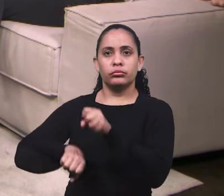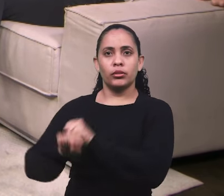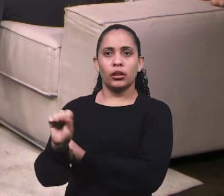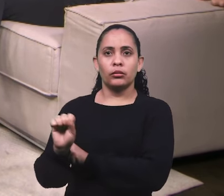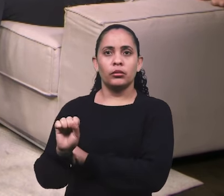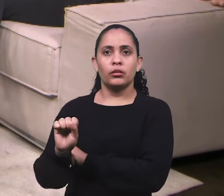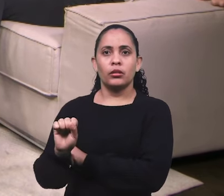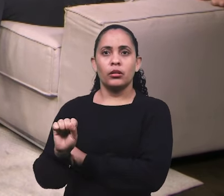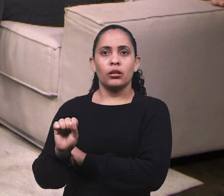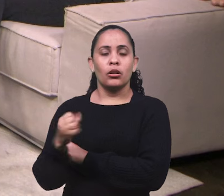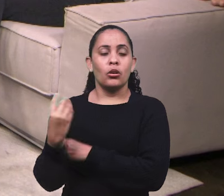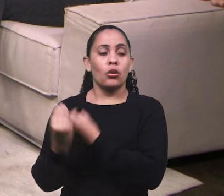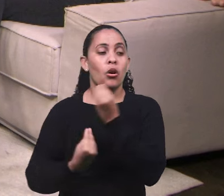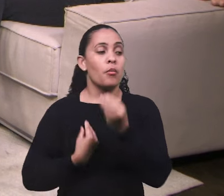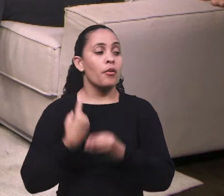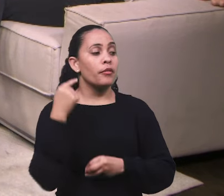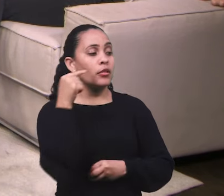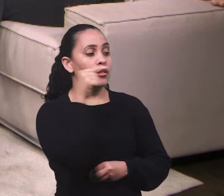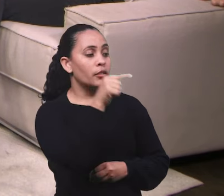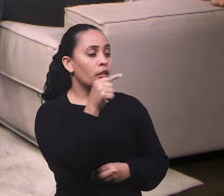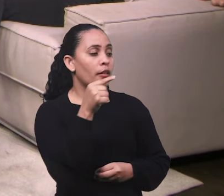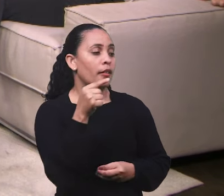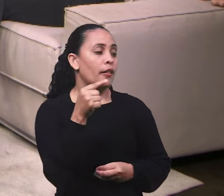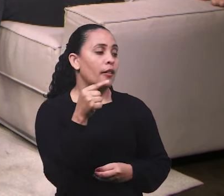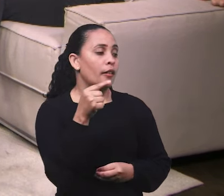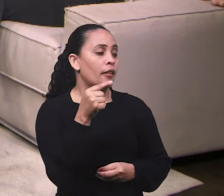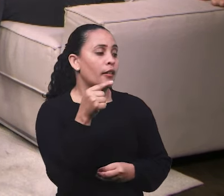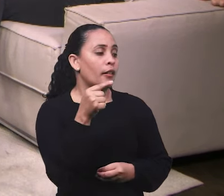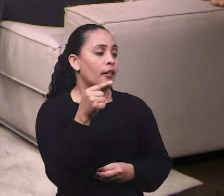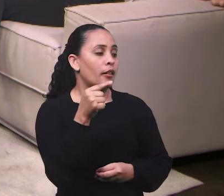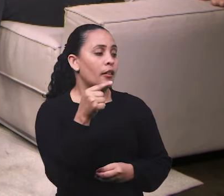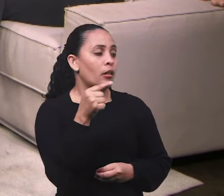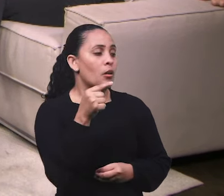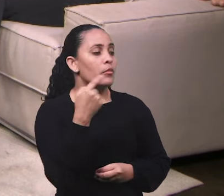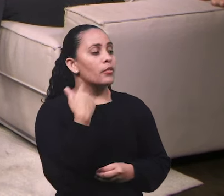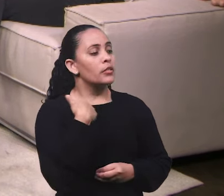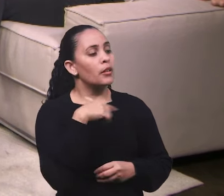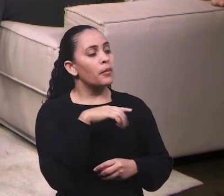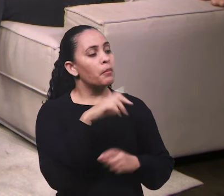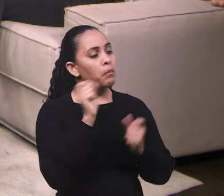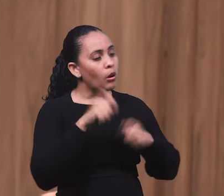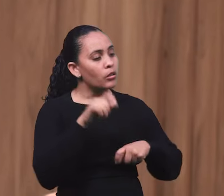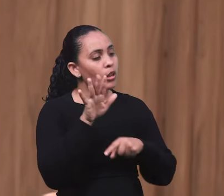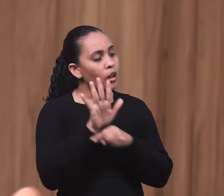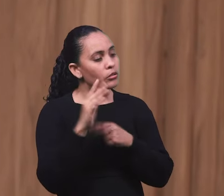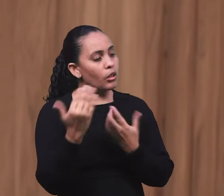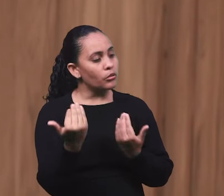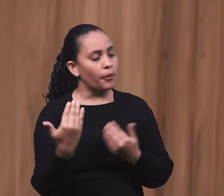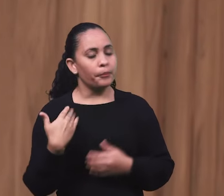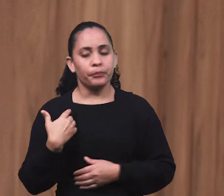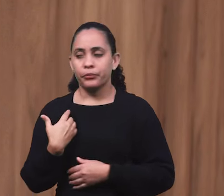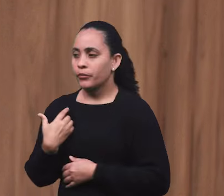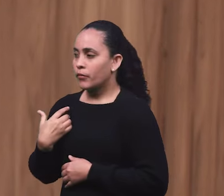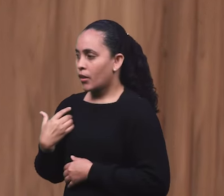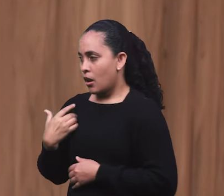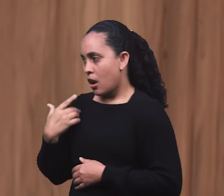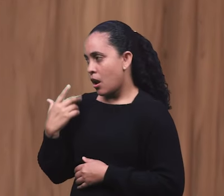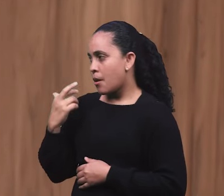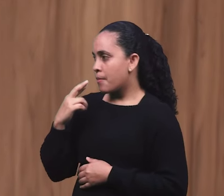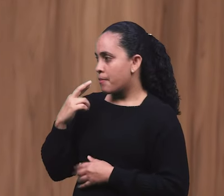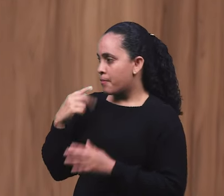você com- vai conciliar isso Uhum. pro jovem? Então, Rafael, muito boa pergunta. Eu